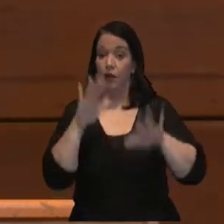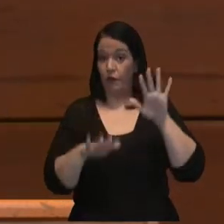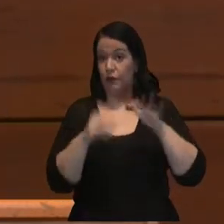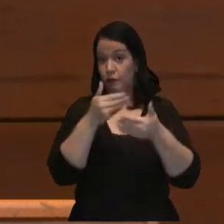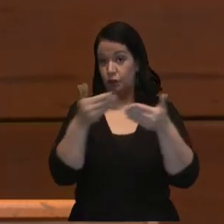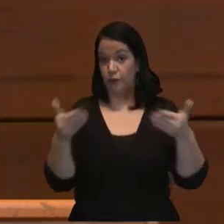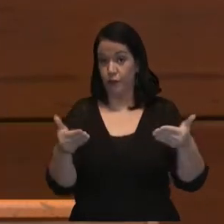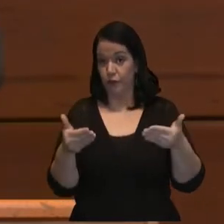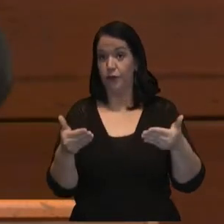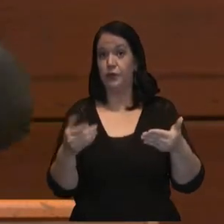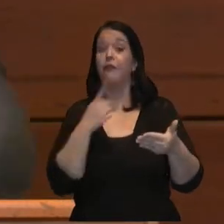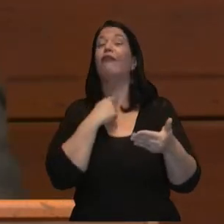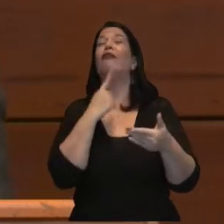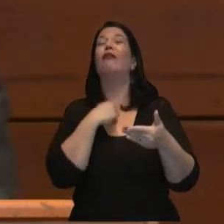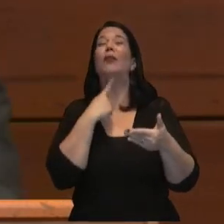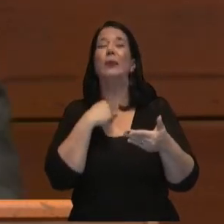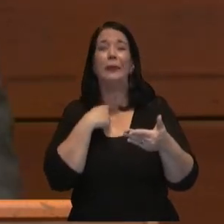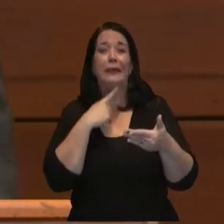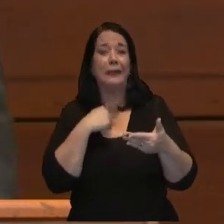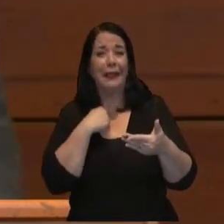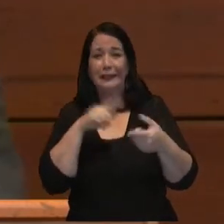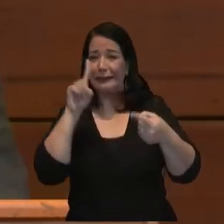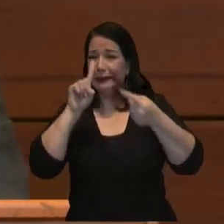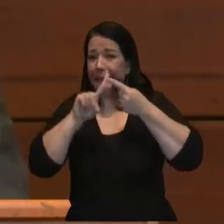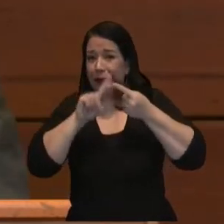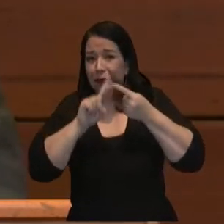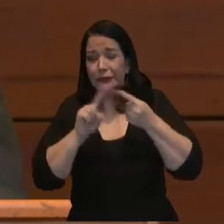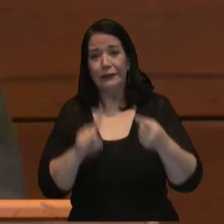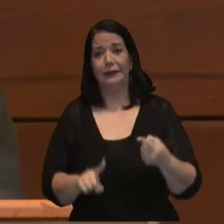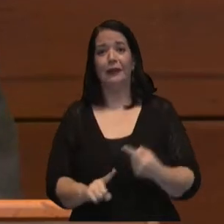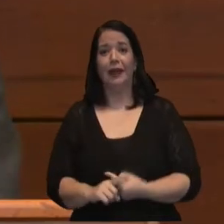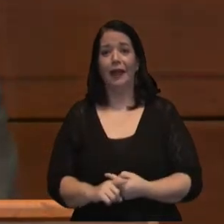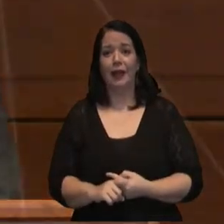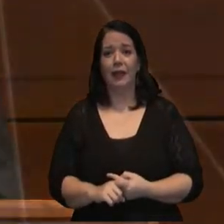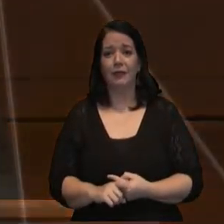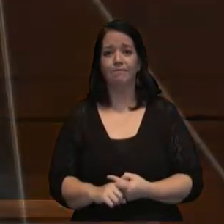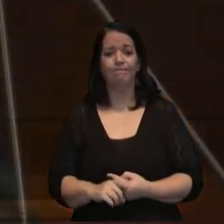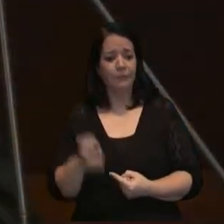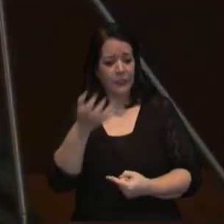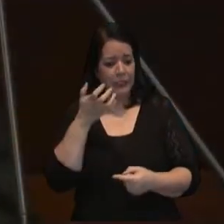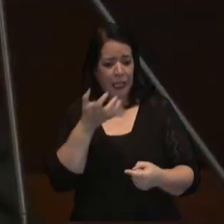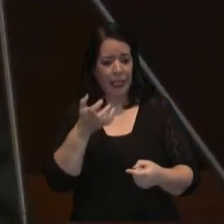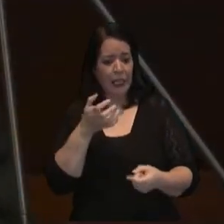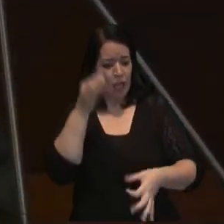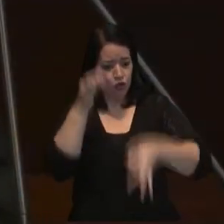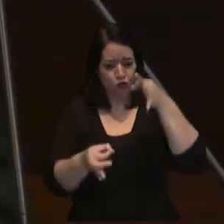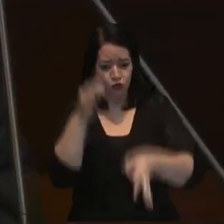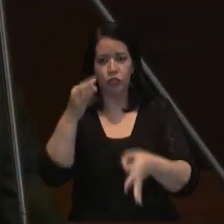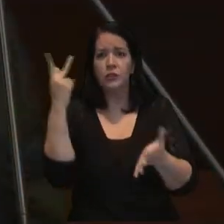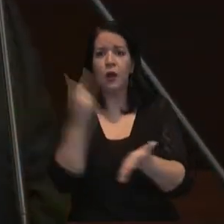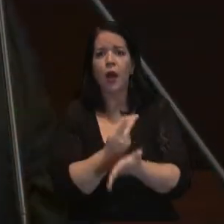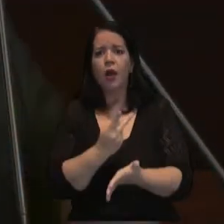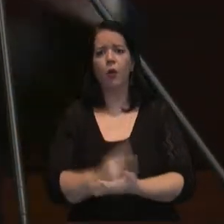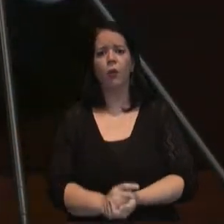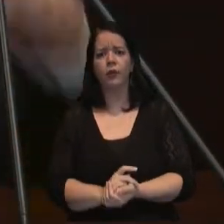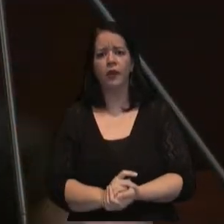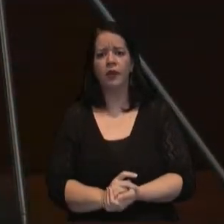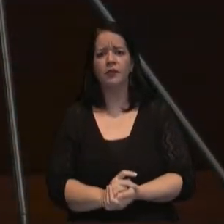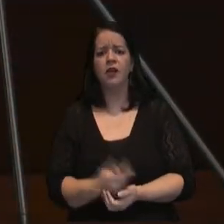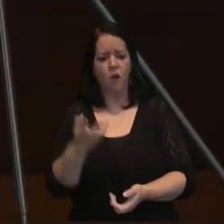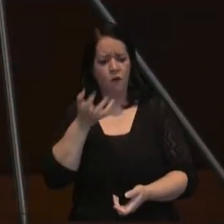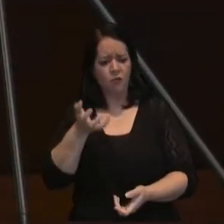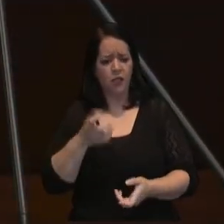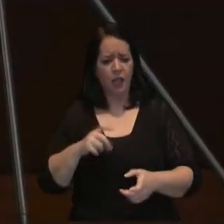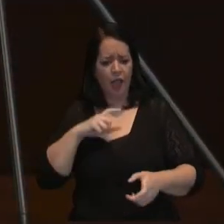de auto-justificar-se, quem sabe, ou de se justificar, fazer justiça com as próprias mãos, buscando